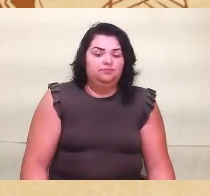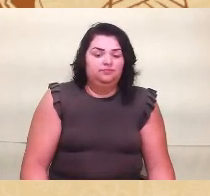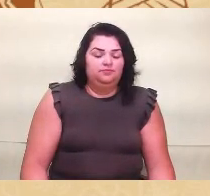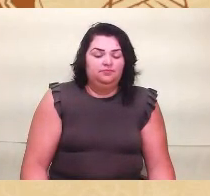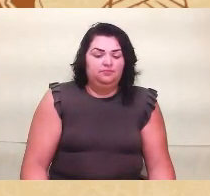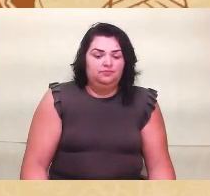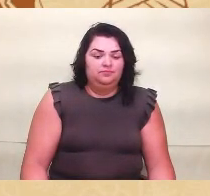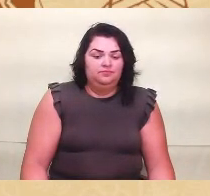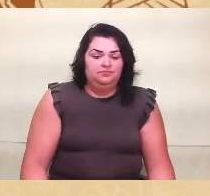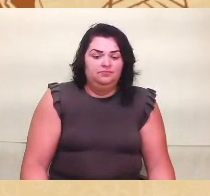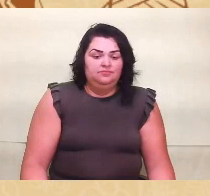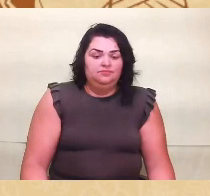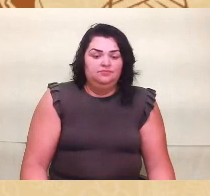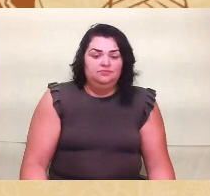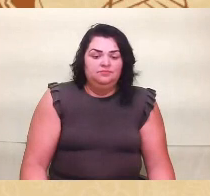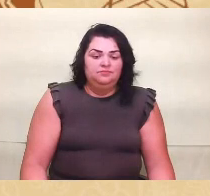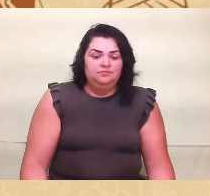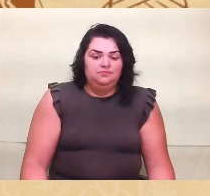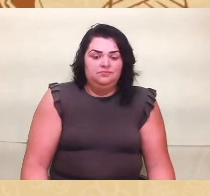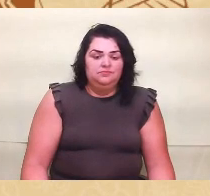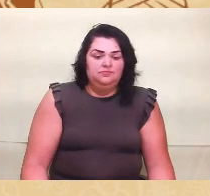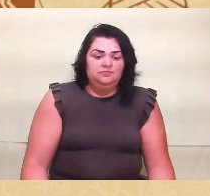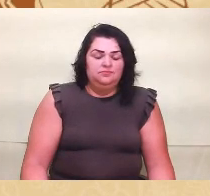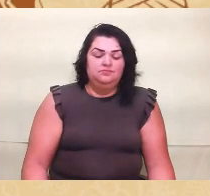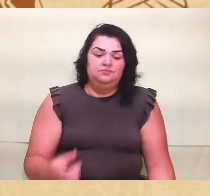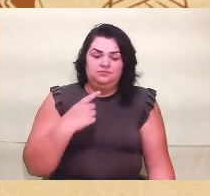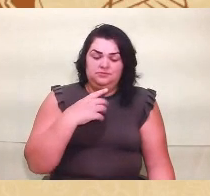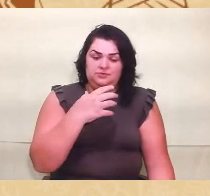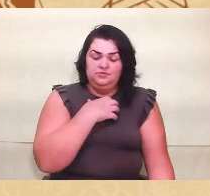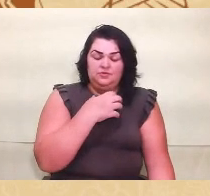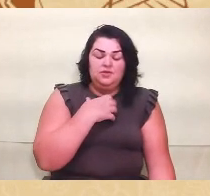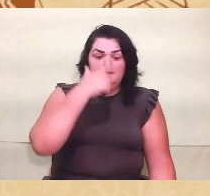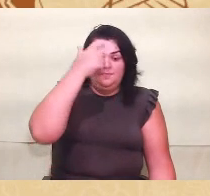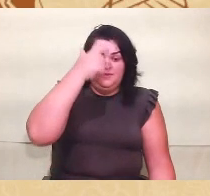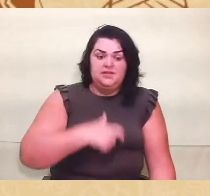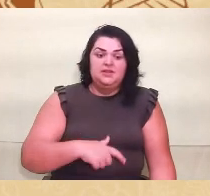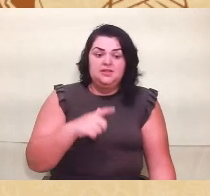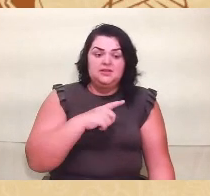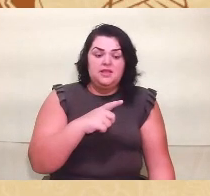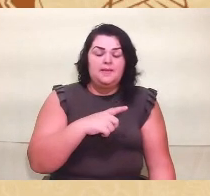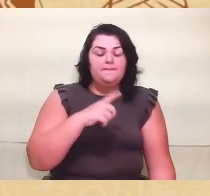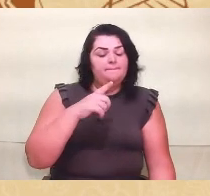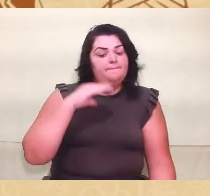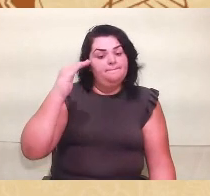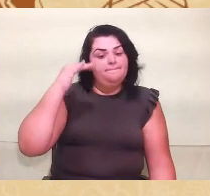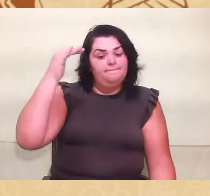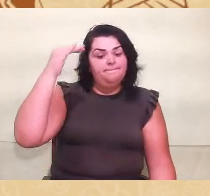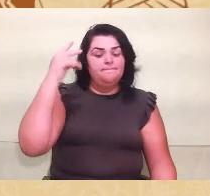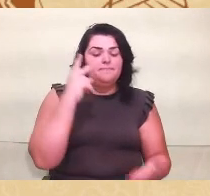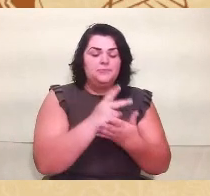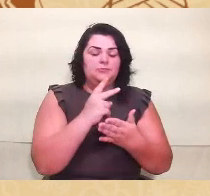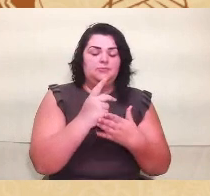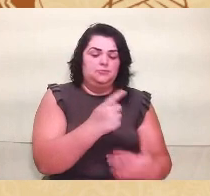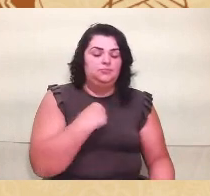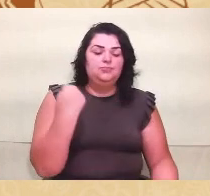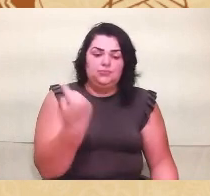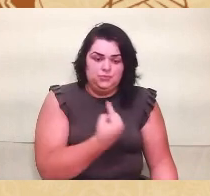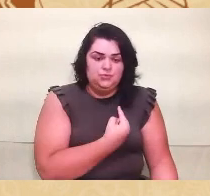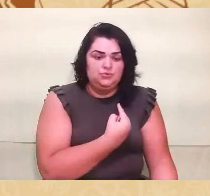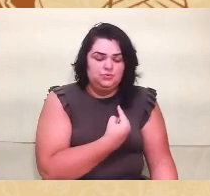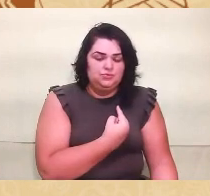detrás da nossa forma de ser, está um direito que é nosso. E essa nossa forma de